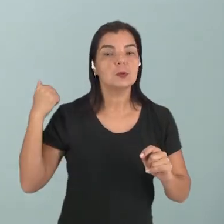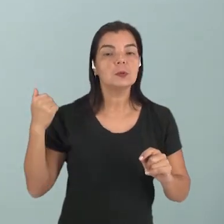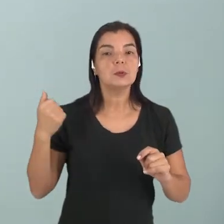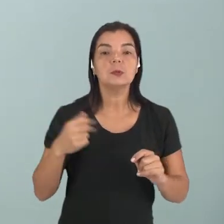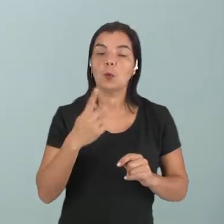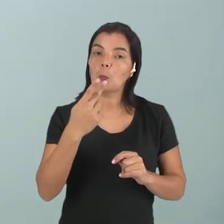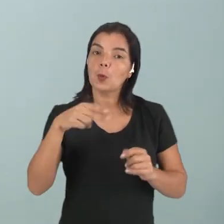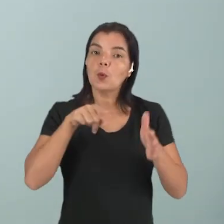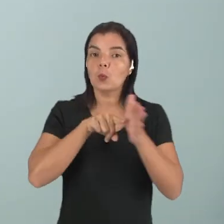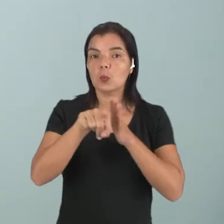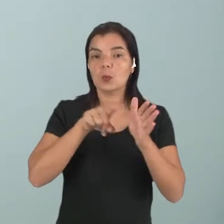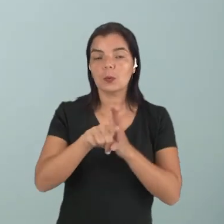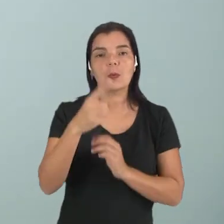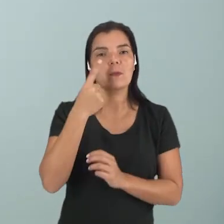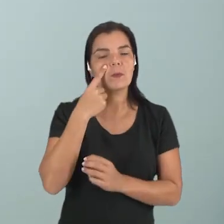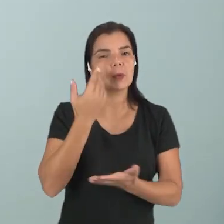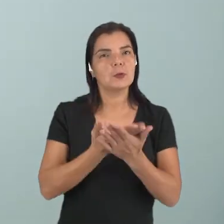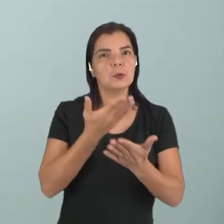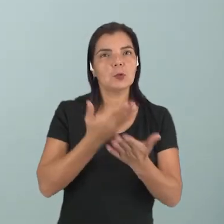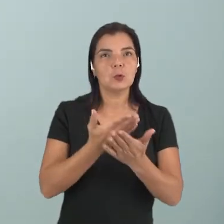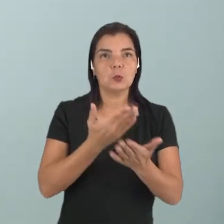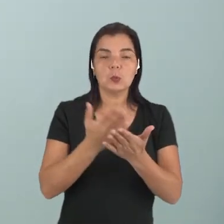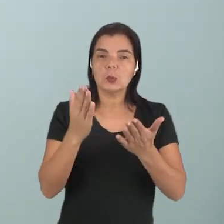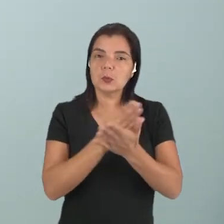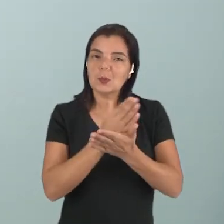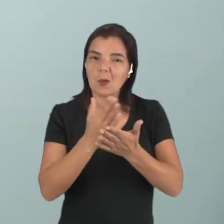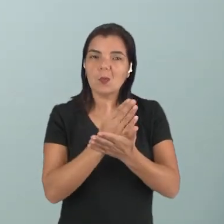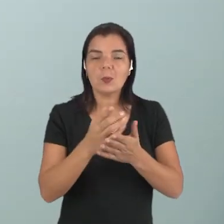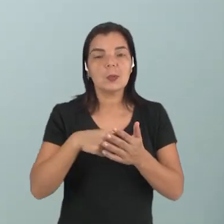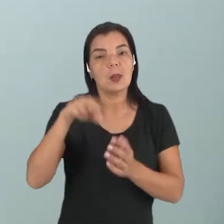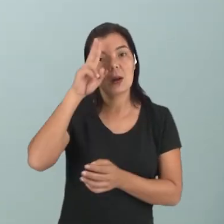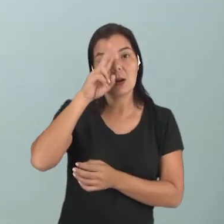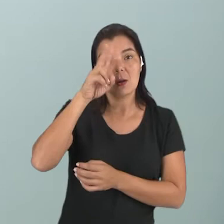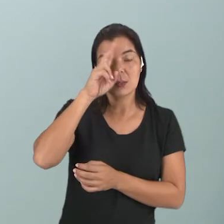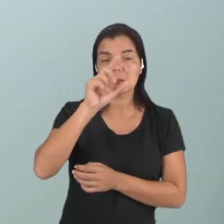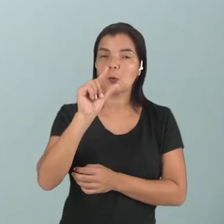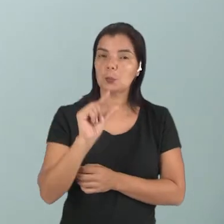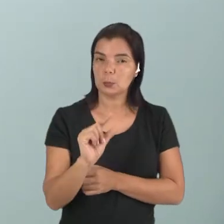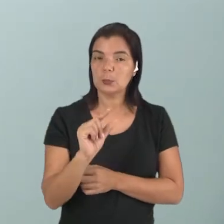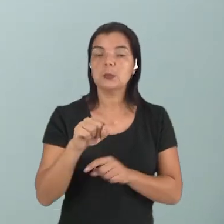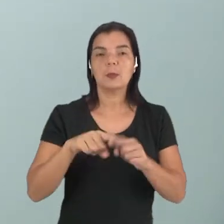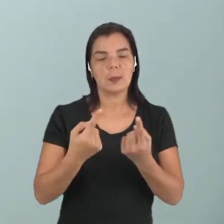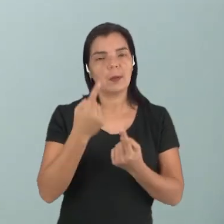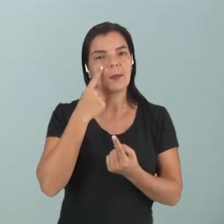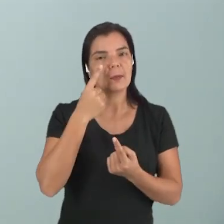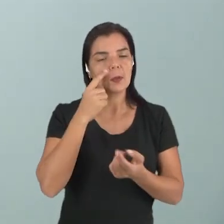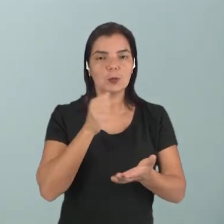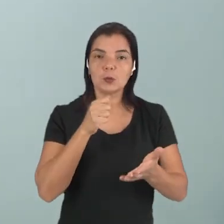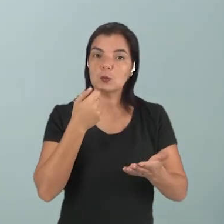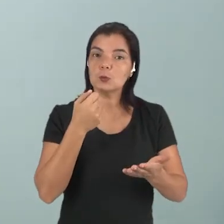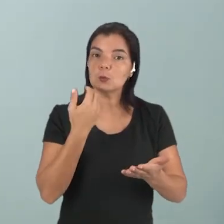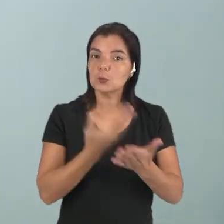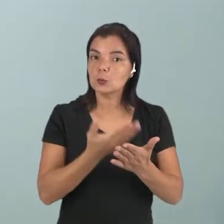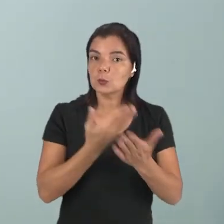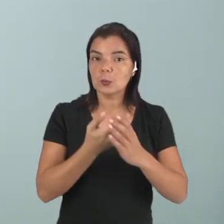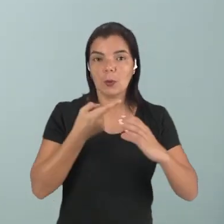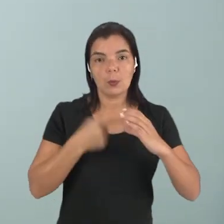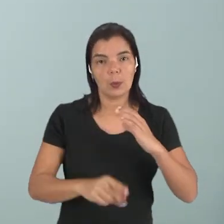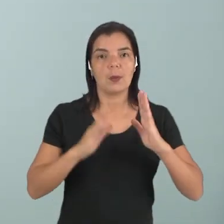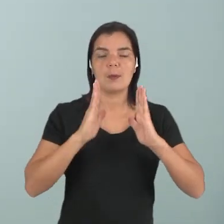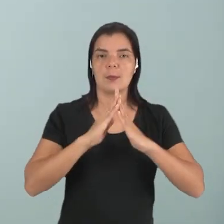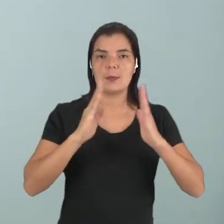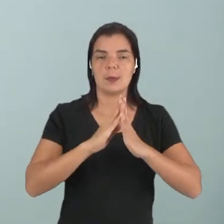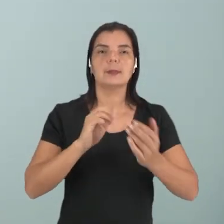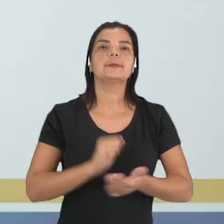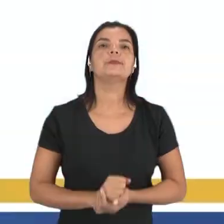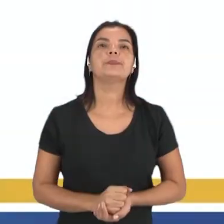pronome interrogativo. Então a gente vai estudar algumas dessas expressões, lembre-se que são poucas, então vocês têm que fazer um estudo mais profundo em casa sobre o assunto,